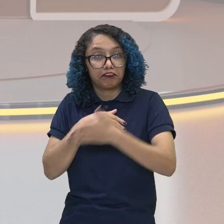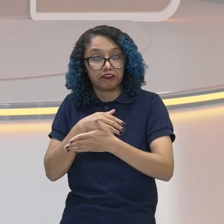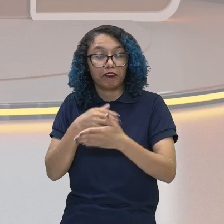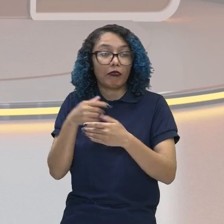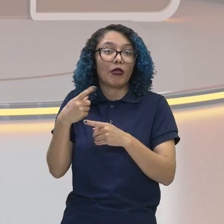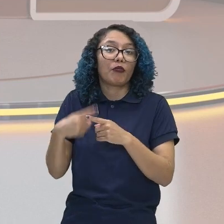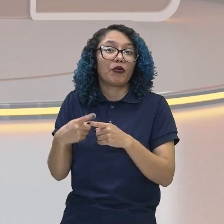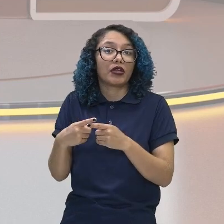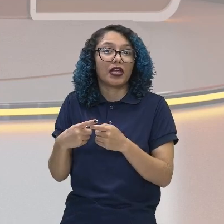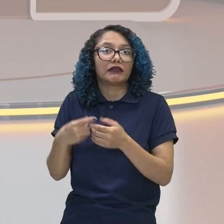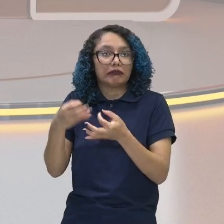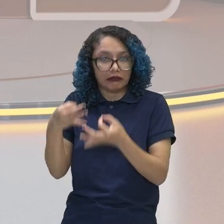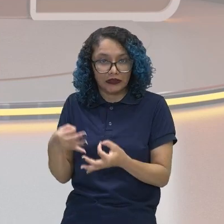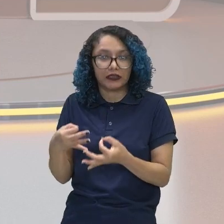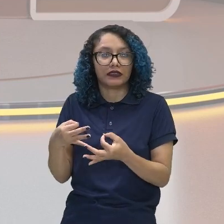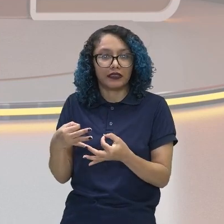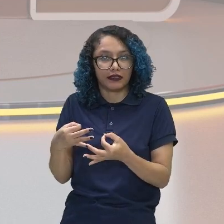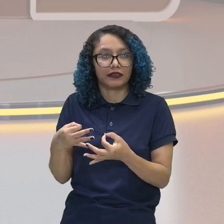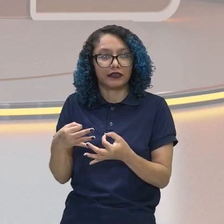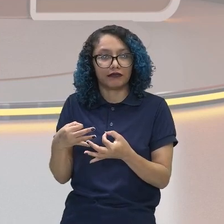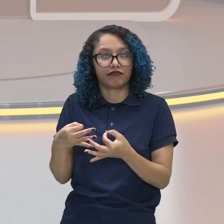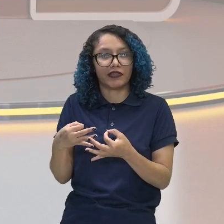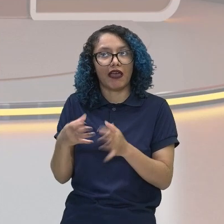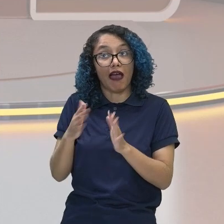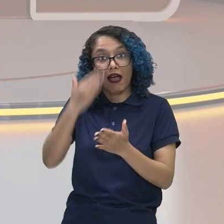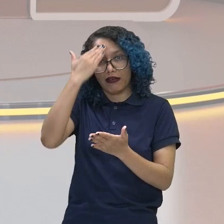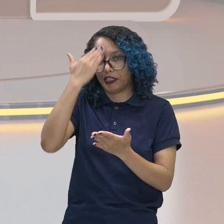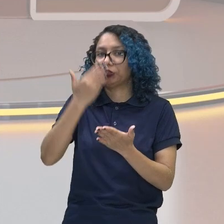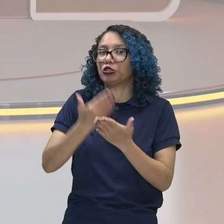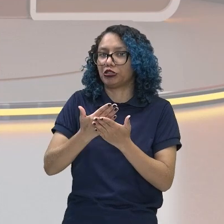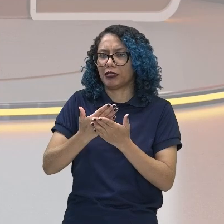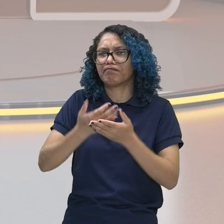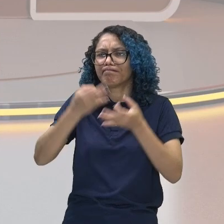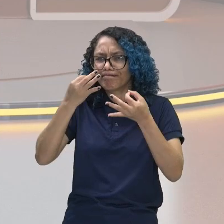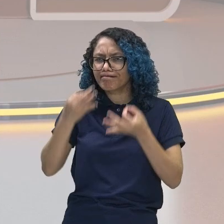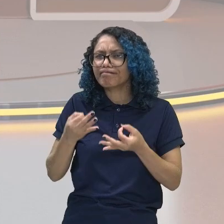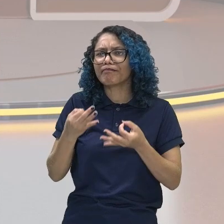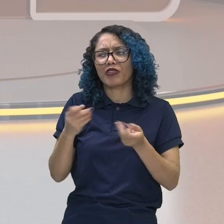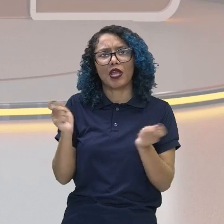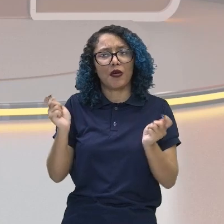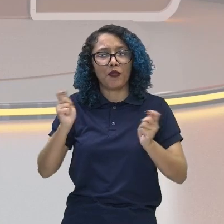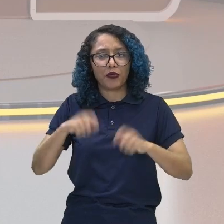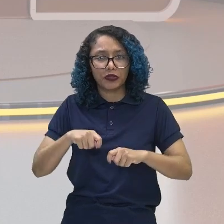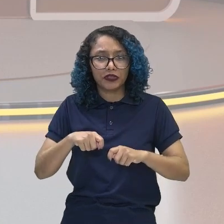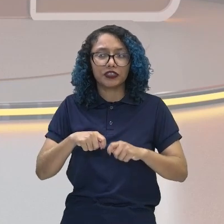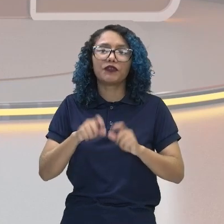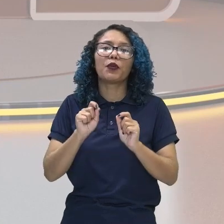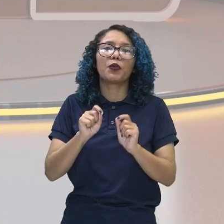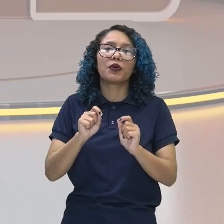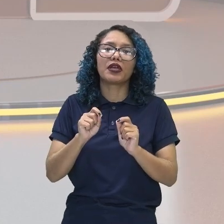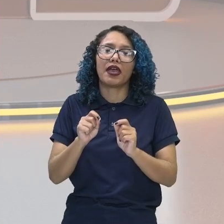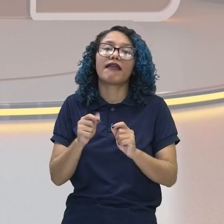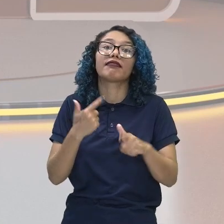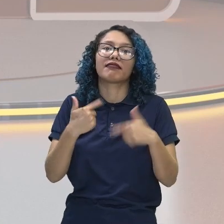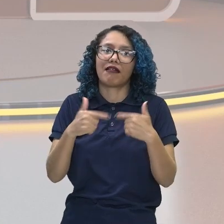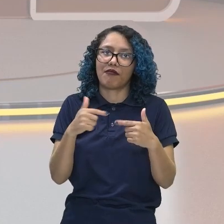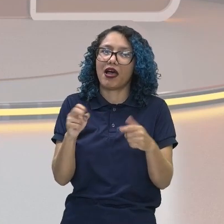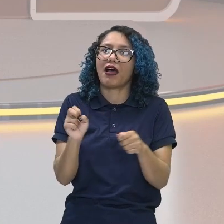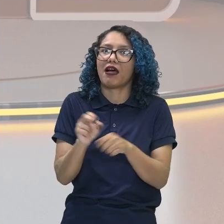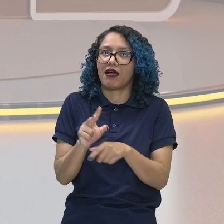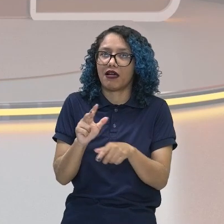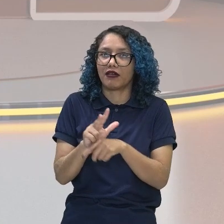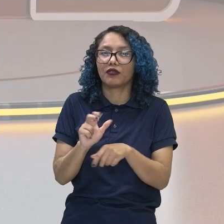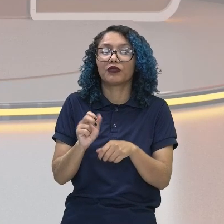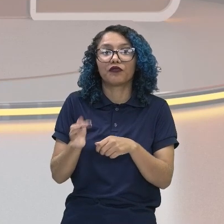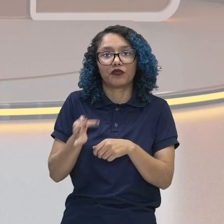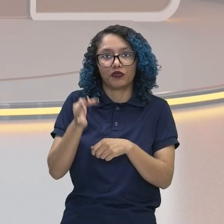ter a certeza, né, acaba colocando na cabeça dela que ela vai ter um emprego, futuramente a